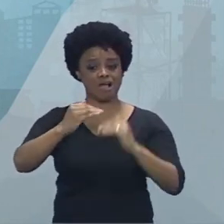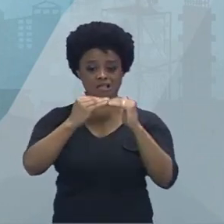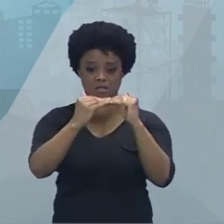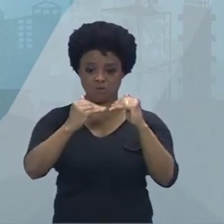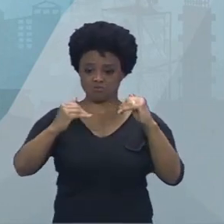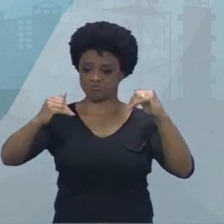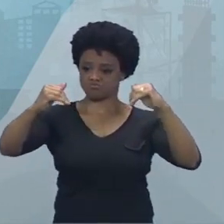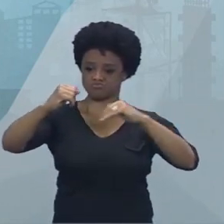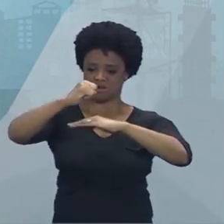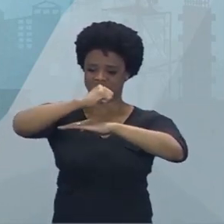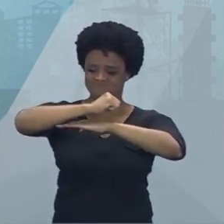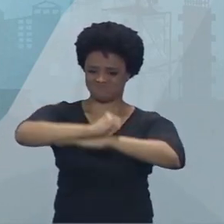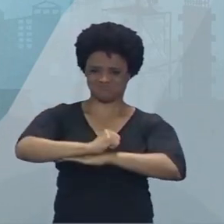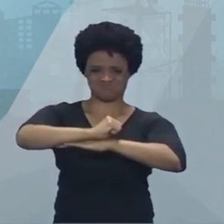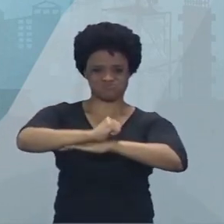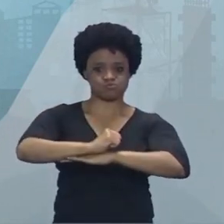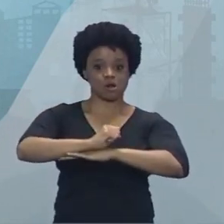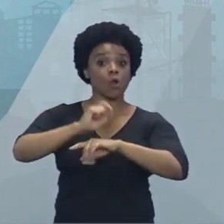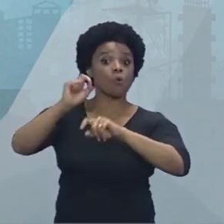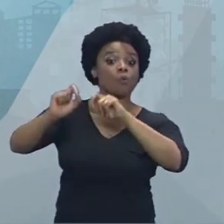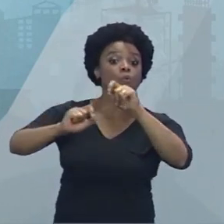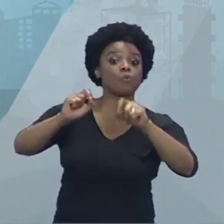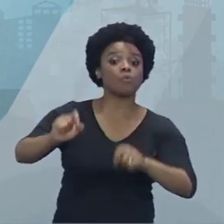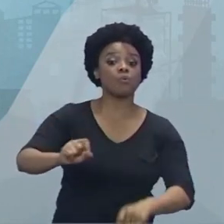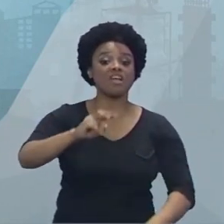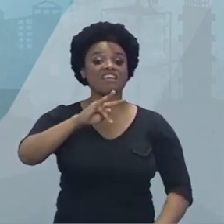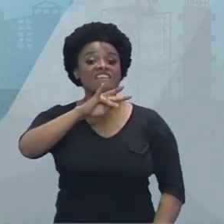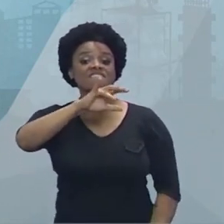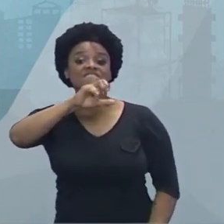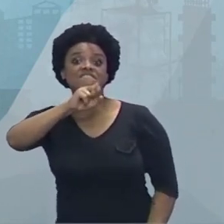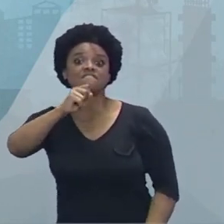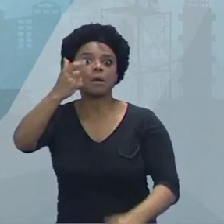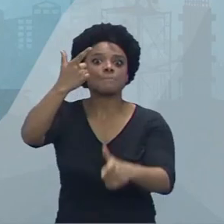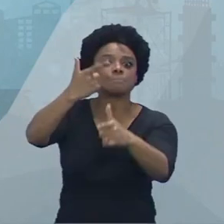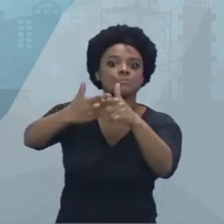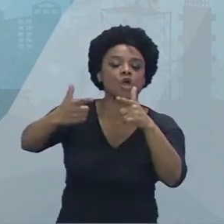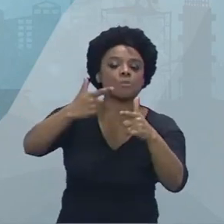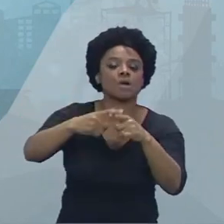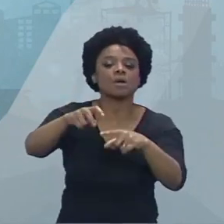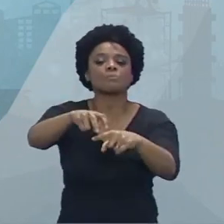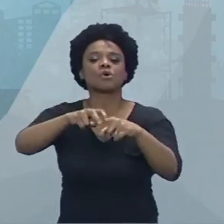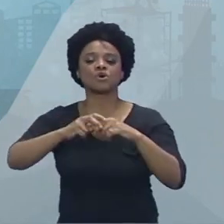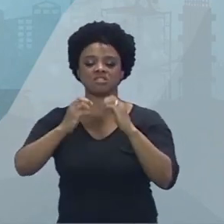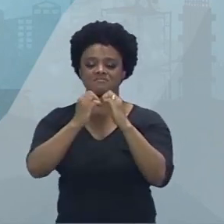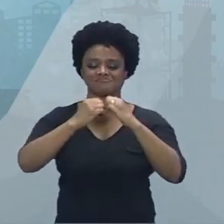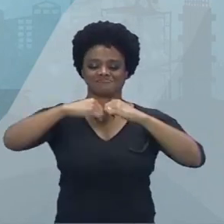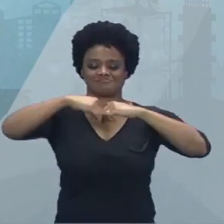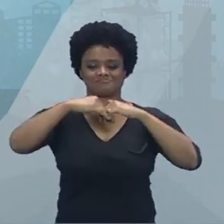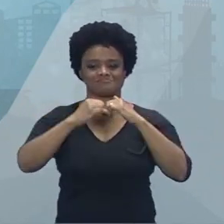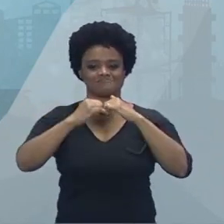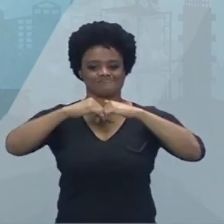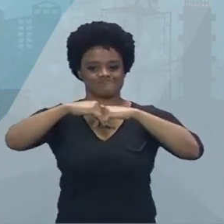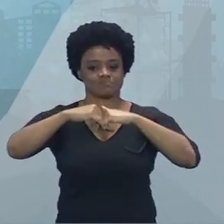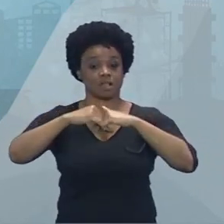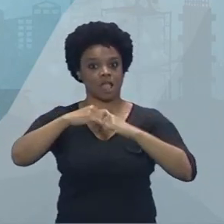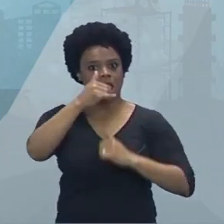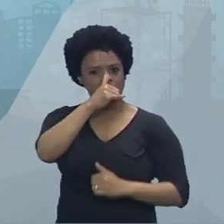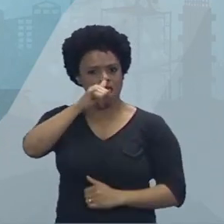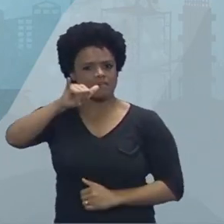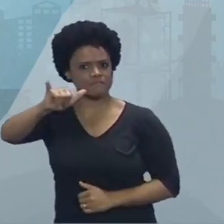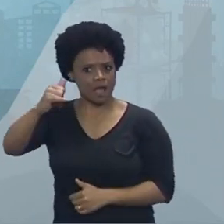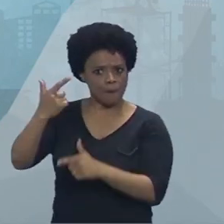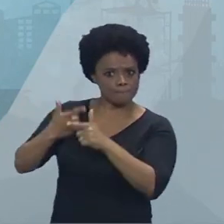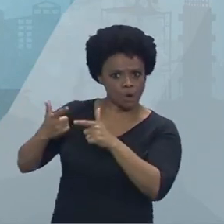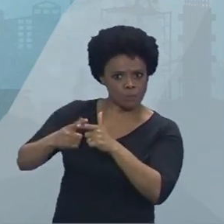Quando isso acontece, dizemos que a viga sofreu uma deformação devido à flexão. E para evitar que isso se torne um